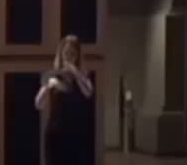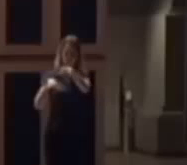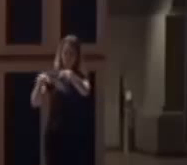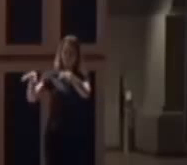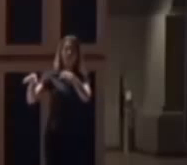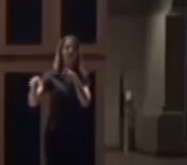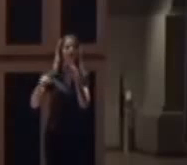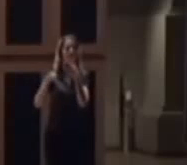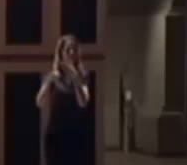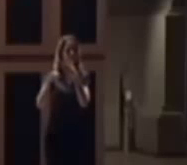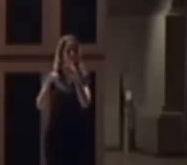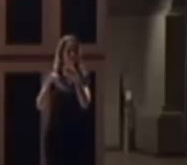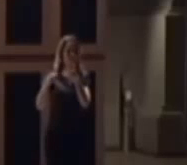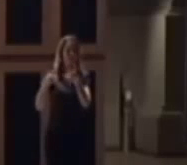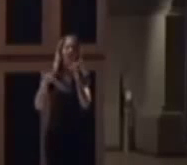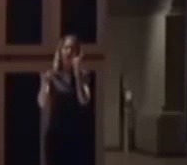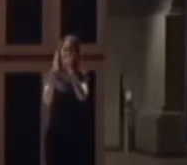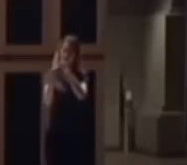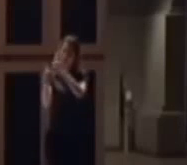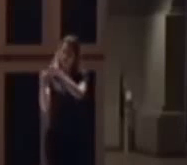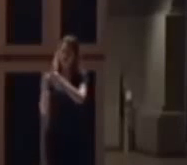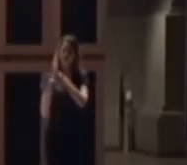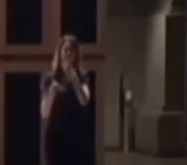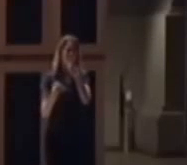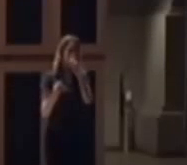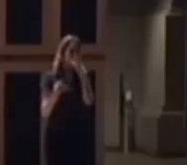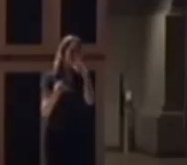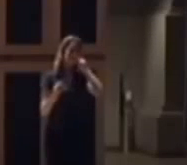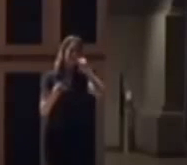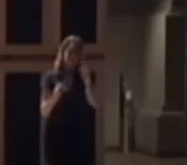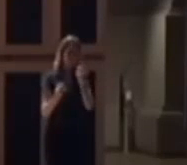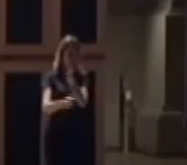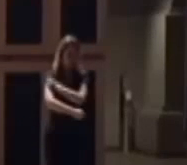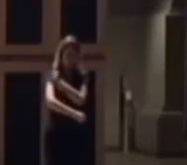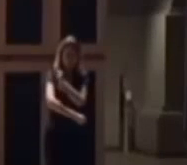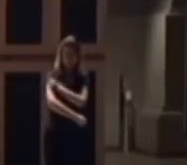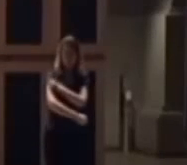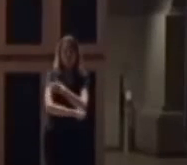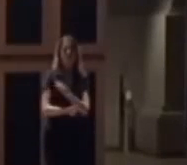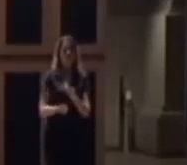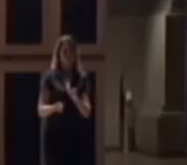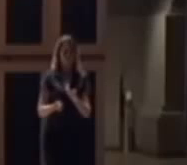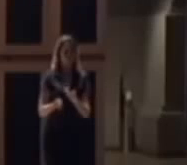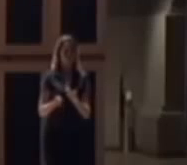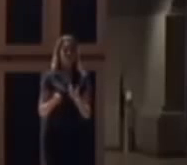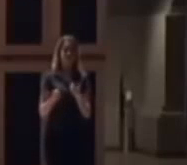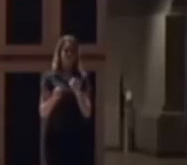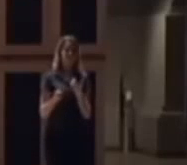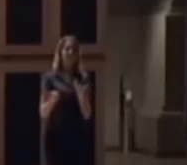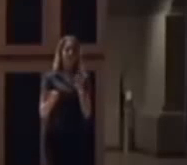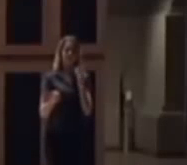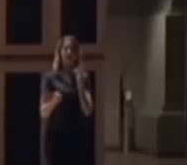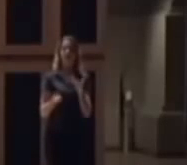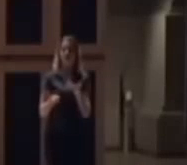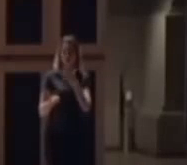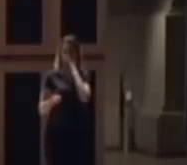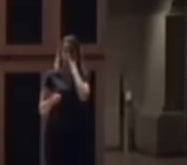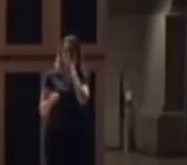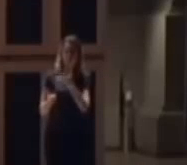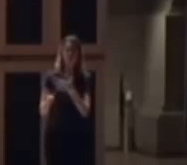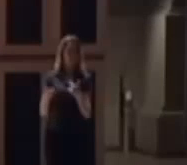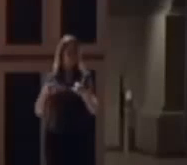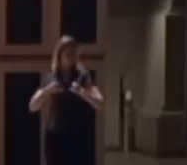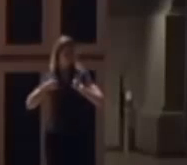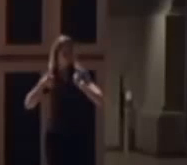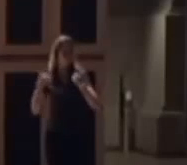hoje atende mais de 23 mil alunos anualmente. É algo realmente extraordinário e é um projeto com o qual a gente tem muito